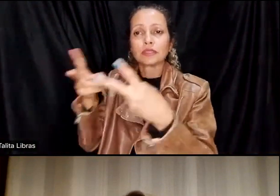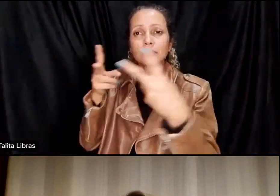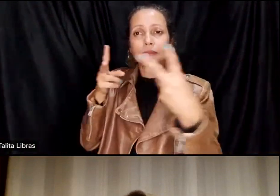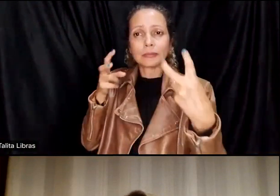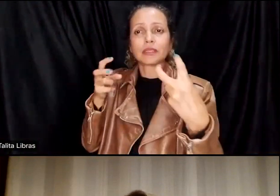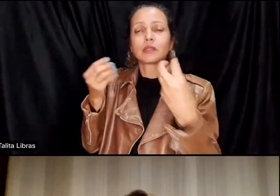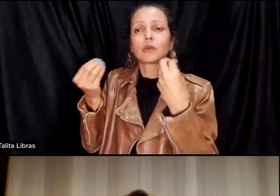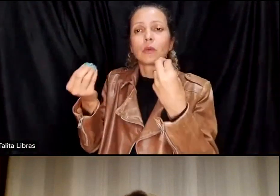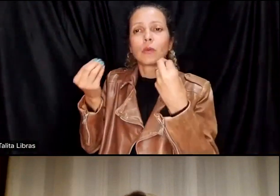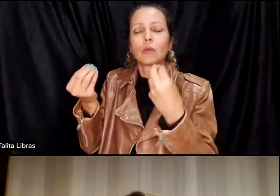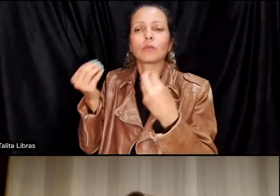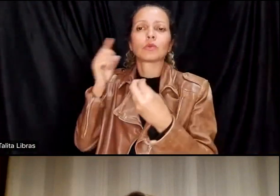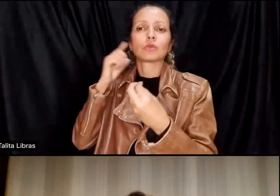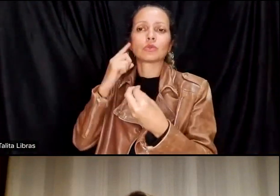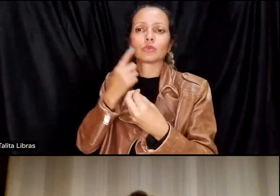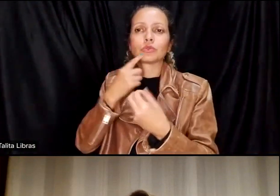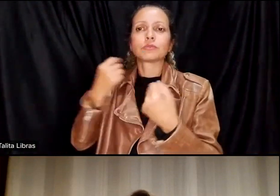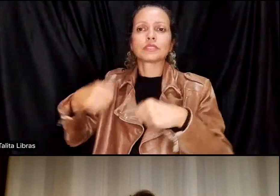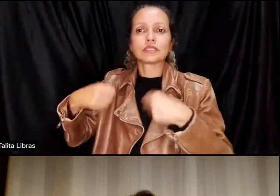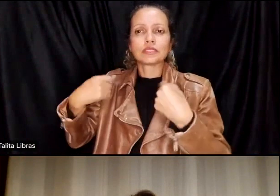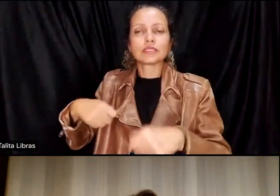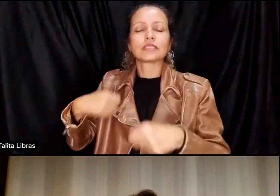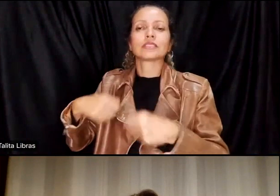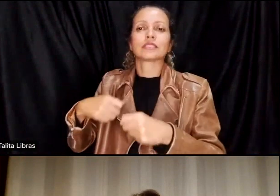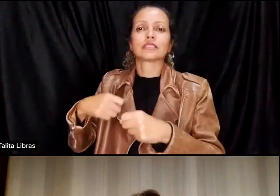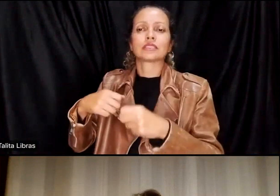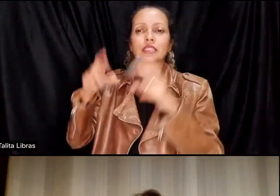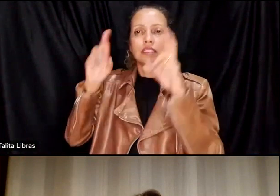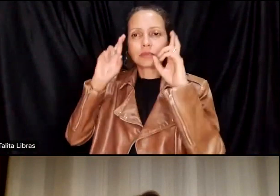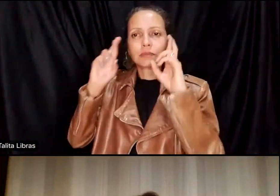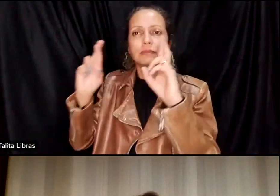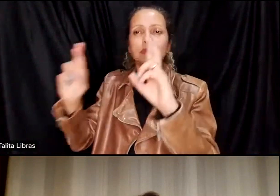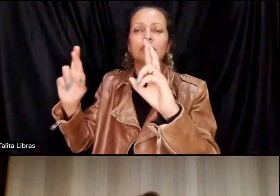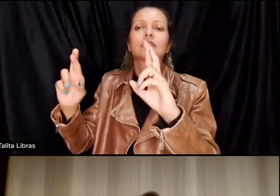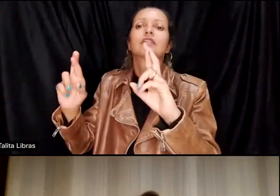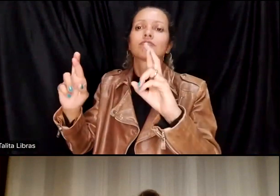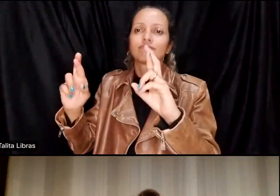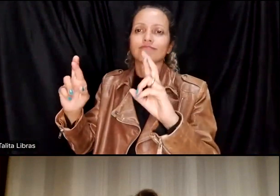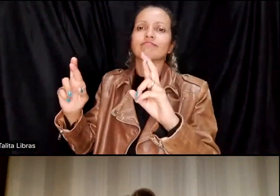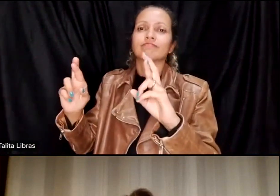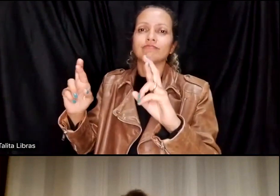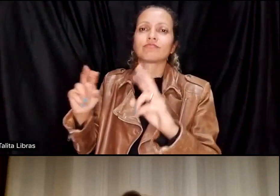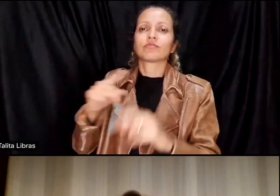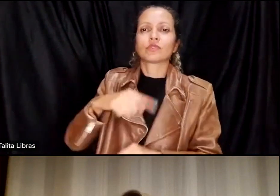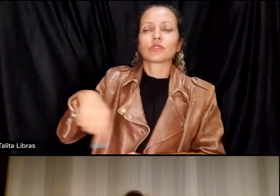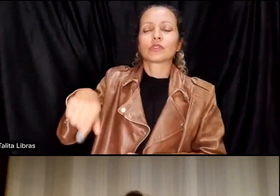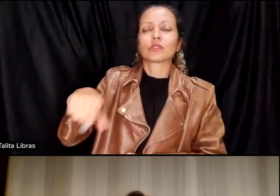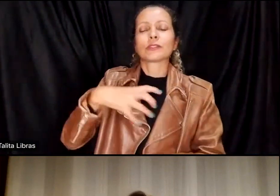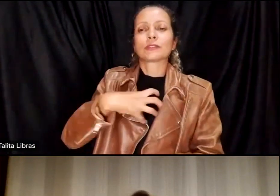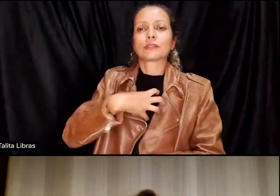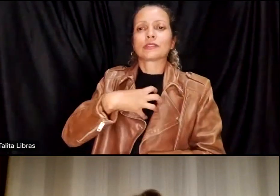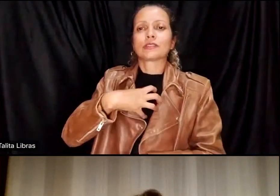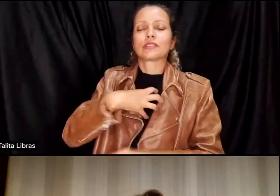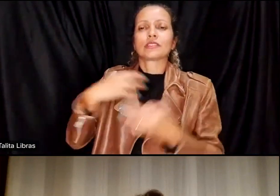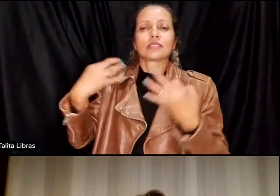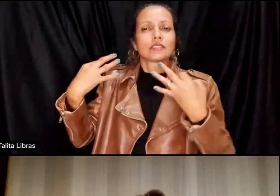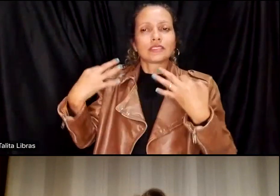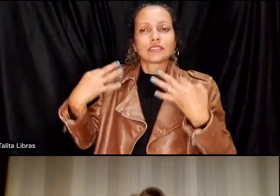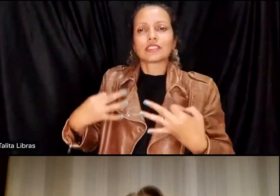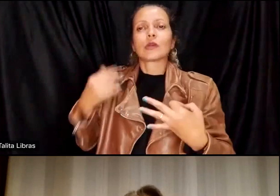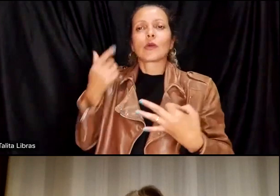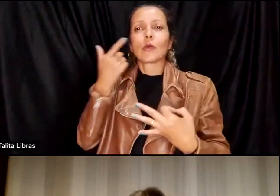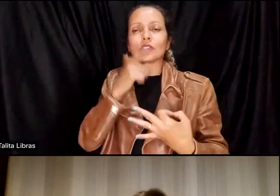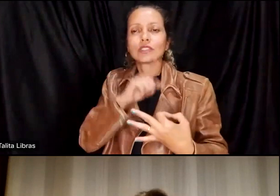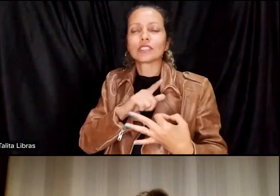enxergados, com certeza trará uma parte educacional melhor para que eles possam se